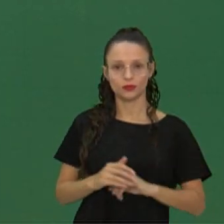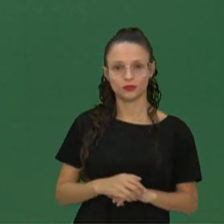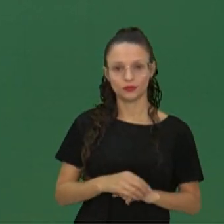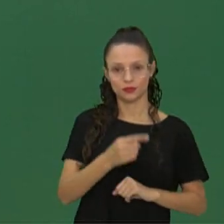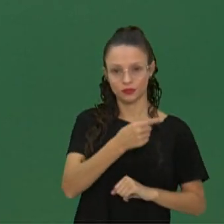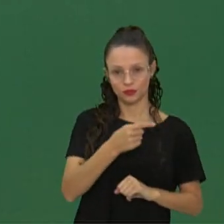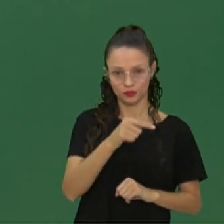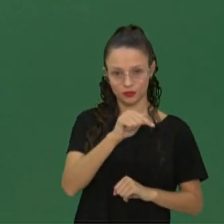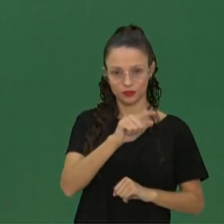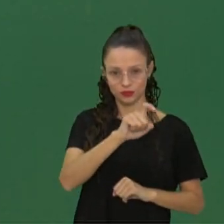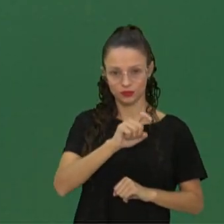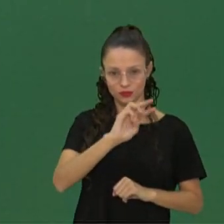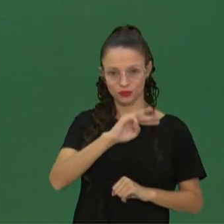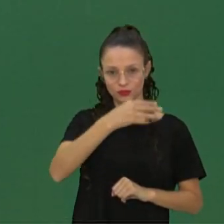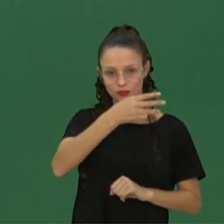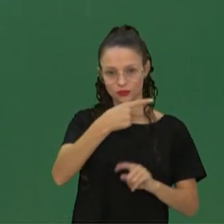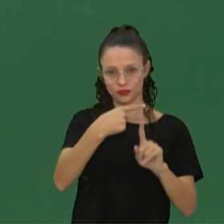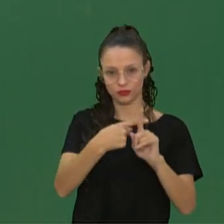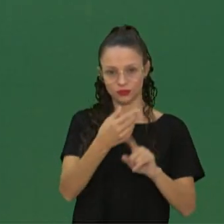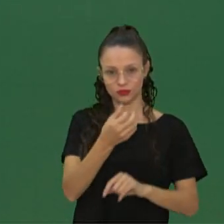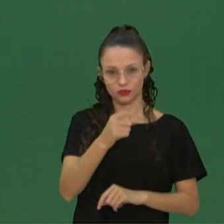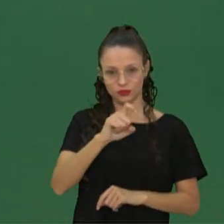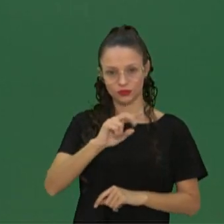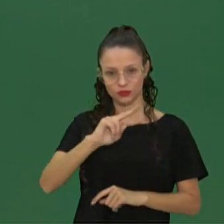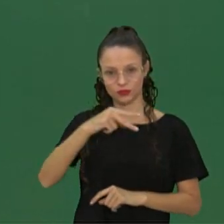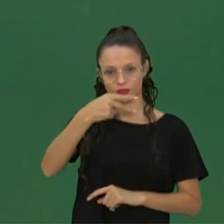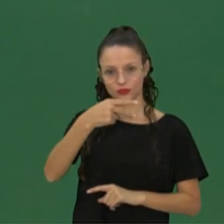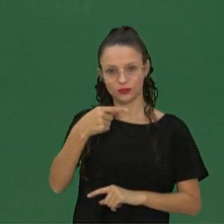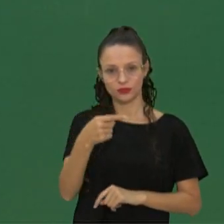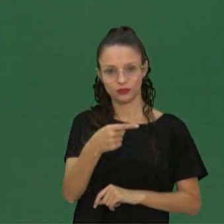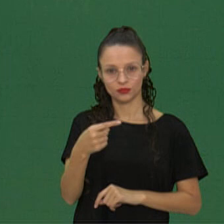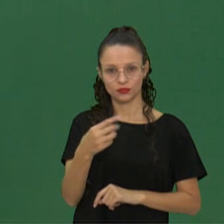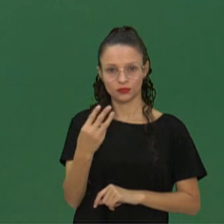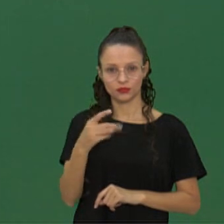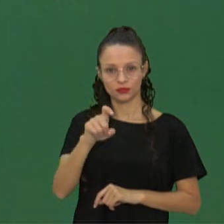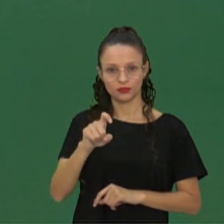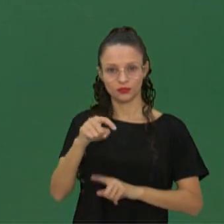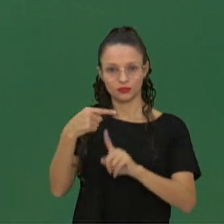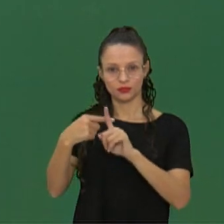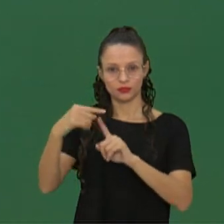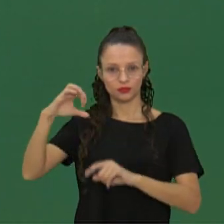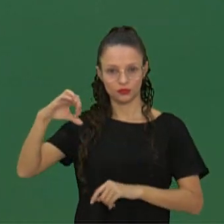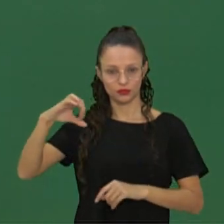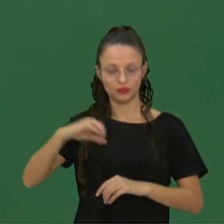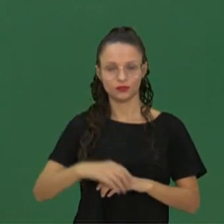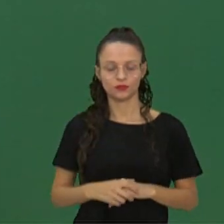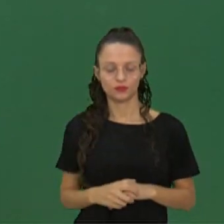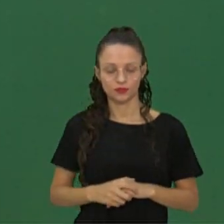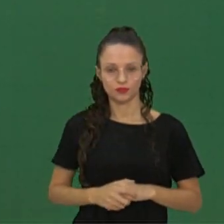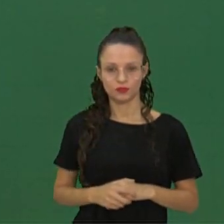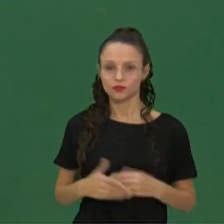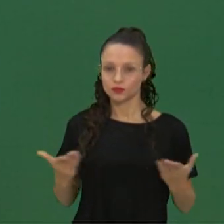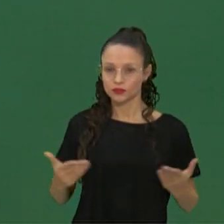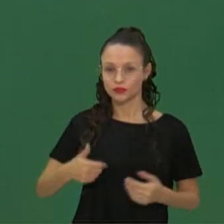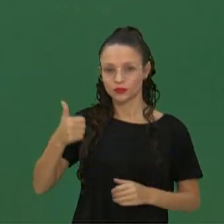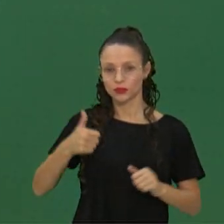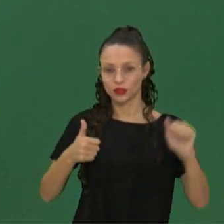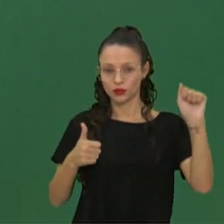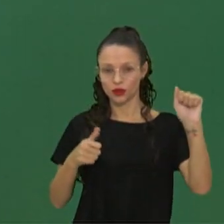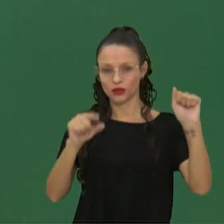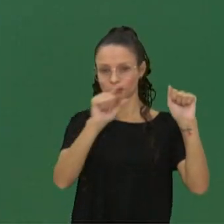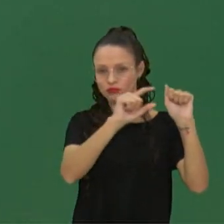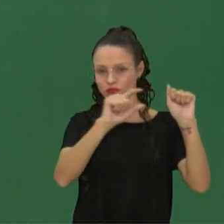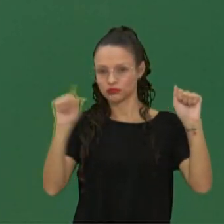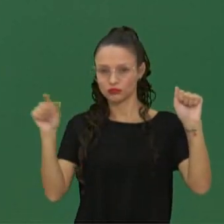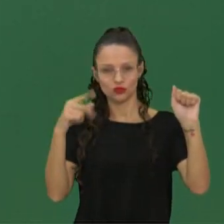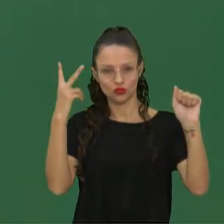é menos 7x ao cubo mais 6x ao quadrado menos 3x mais 9. Então, o primeiro polinômio você escreve normal.